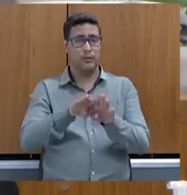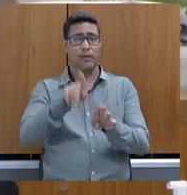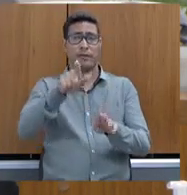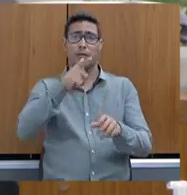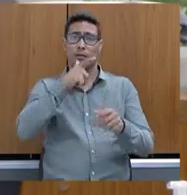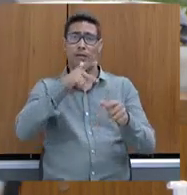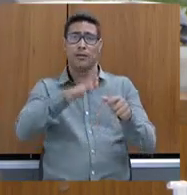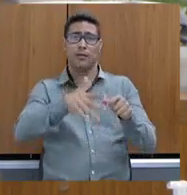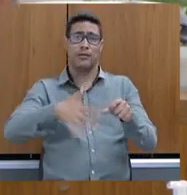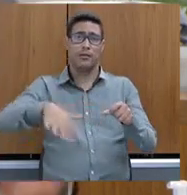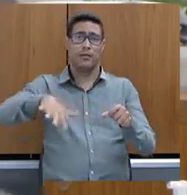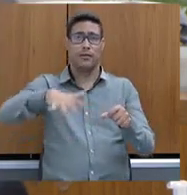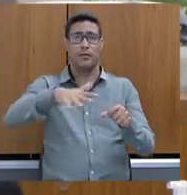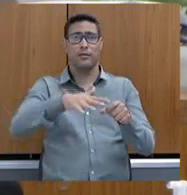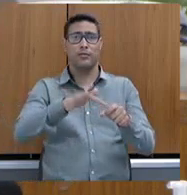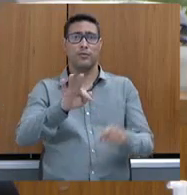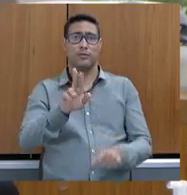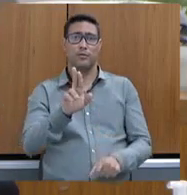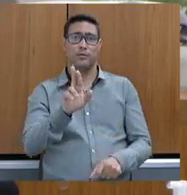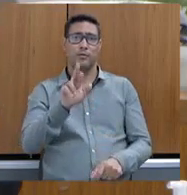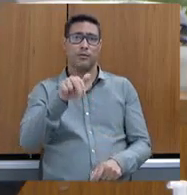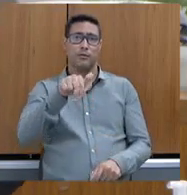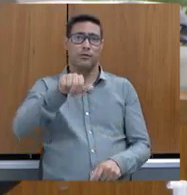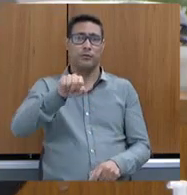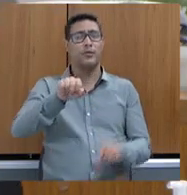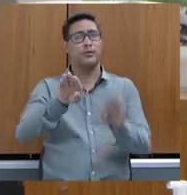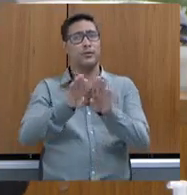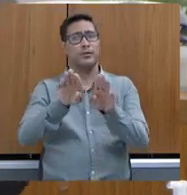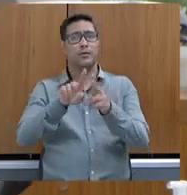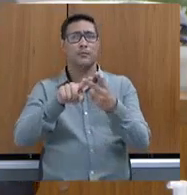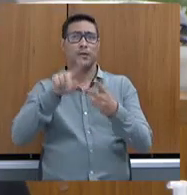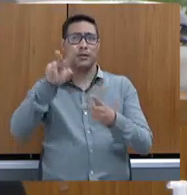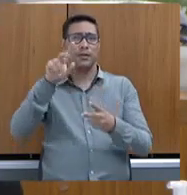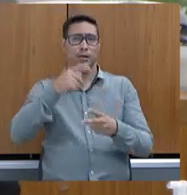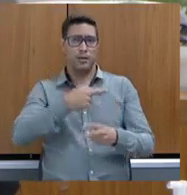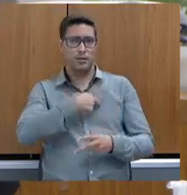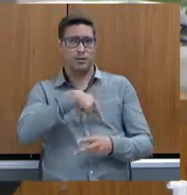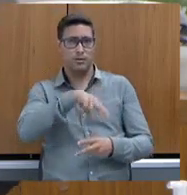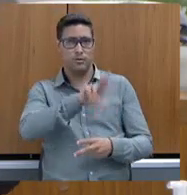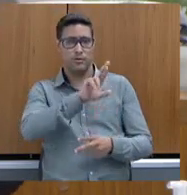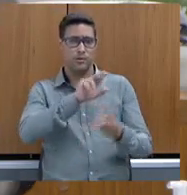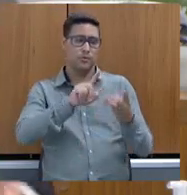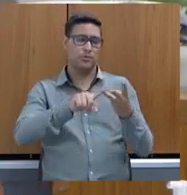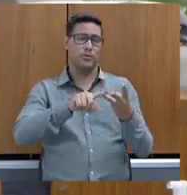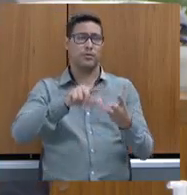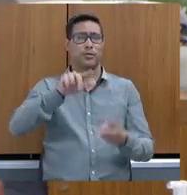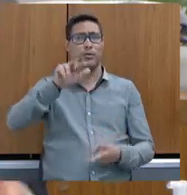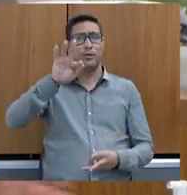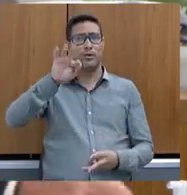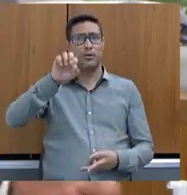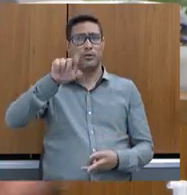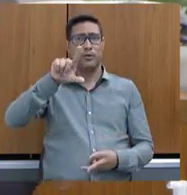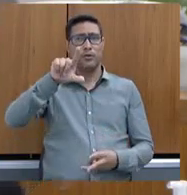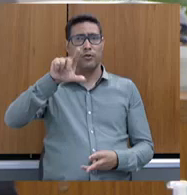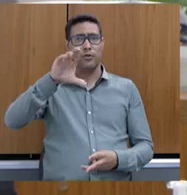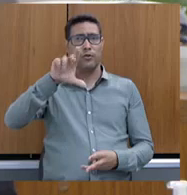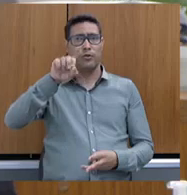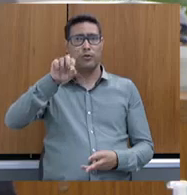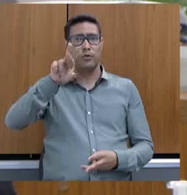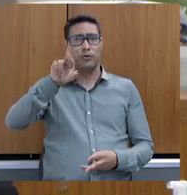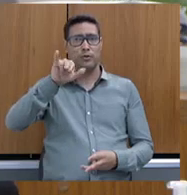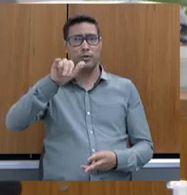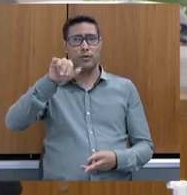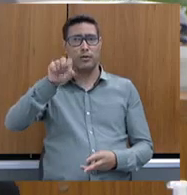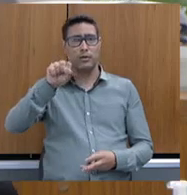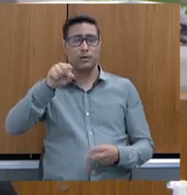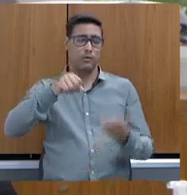preocupação as questões religiosas as festas de folclóricas patrimônio inclusive da Praça da Liberdade